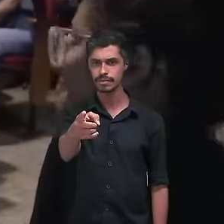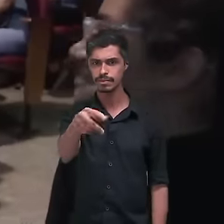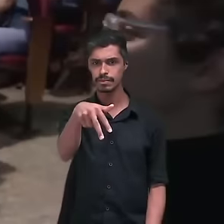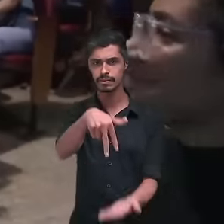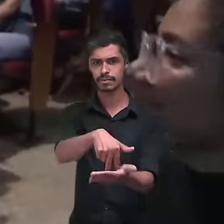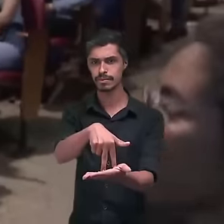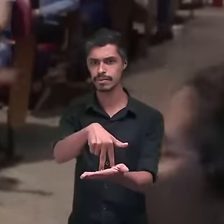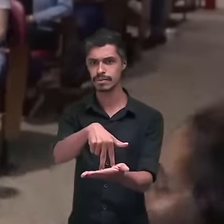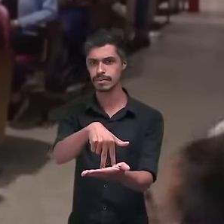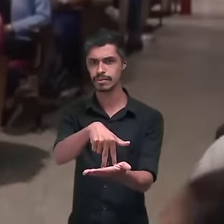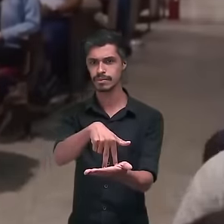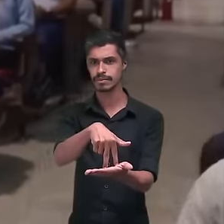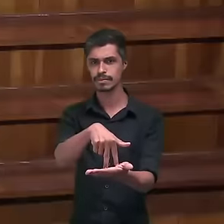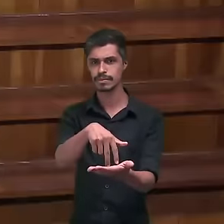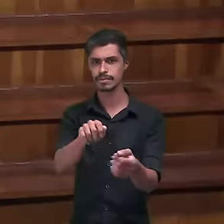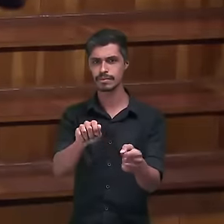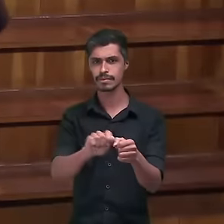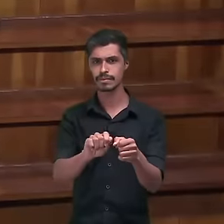Faz así.